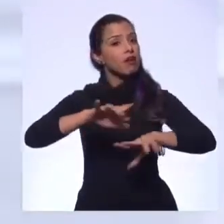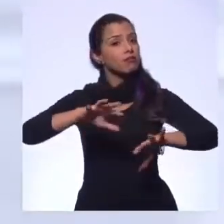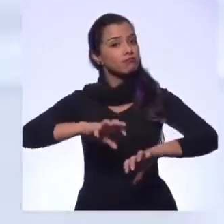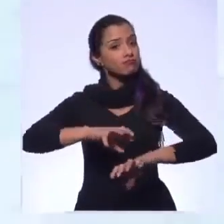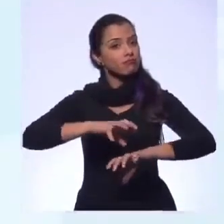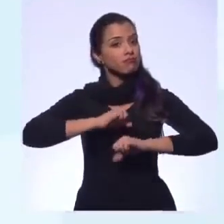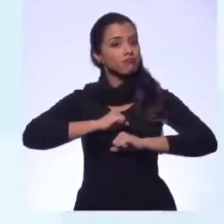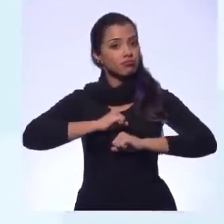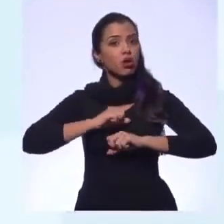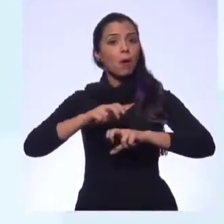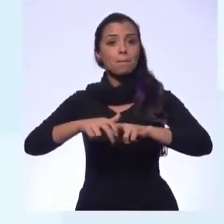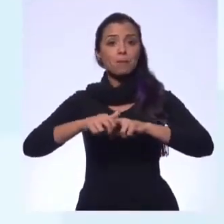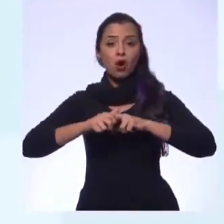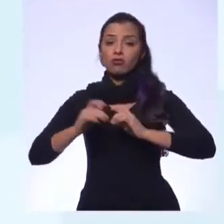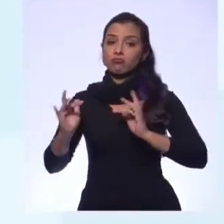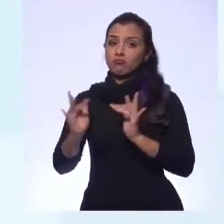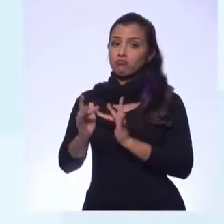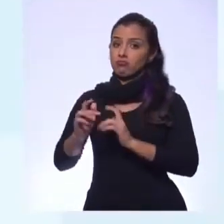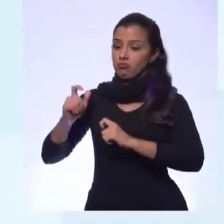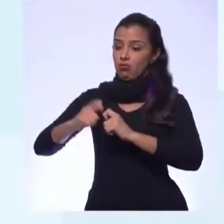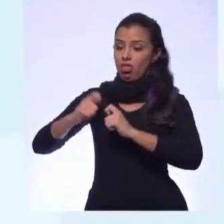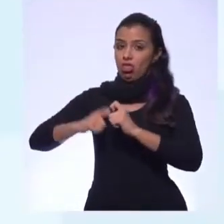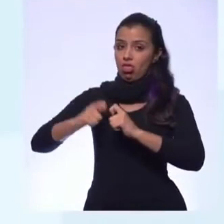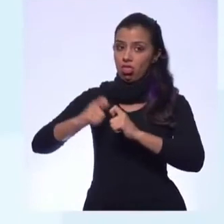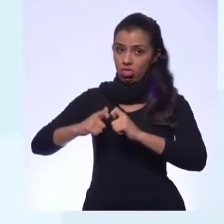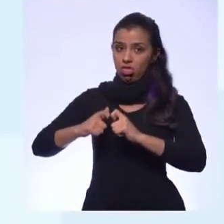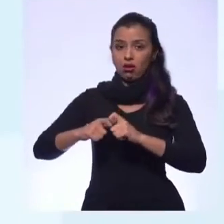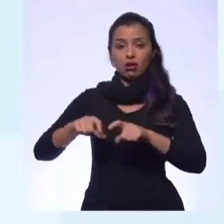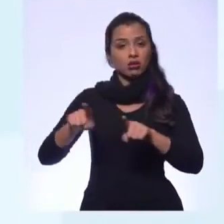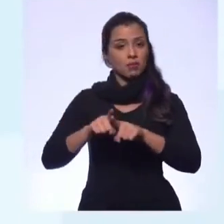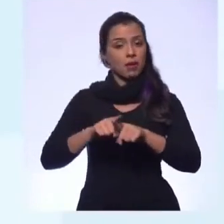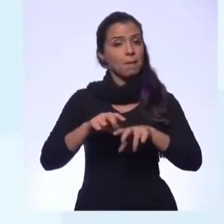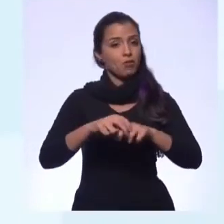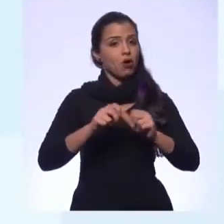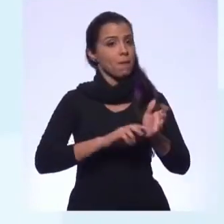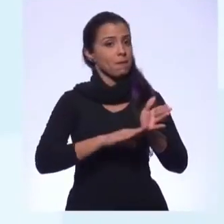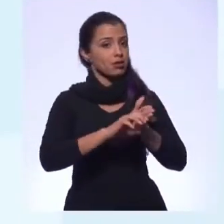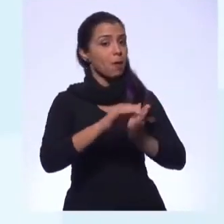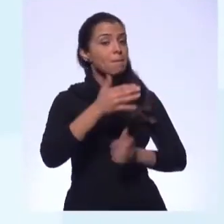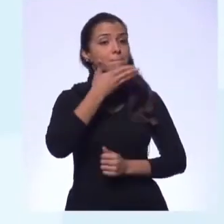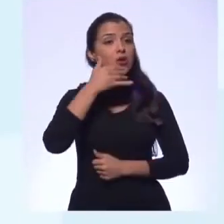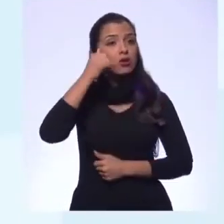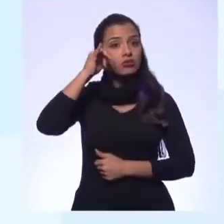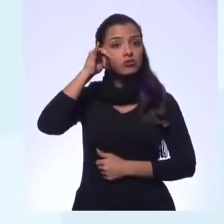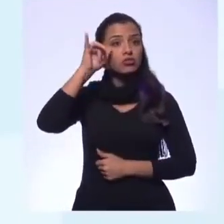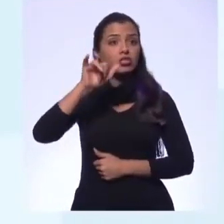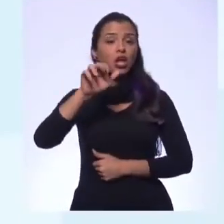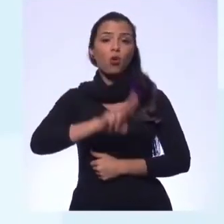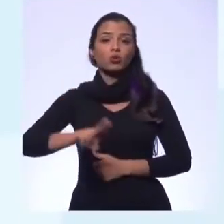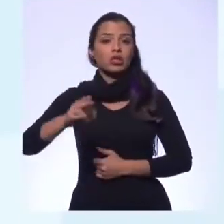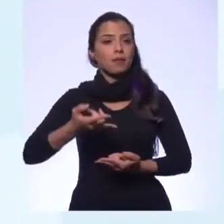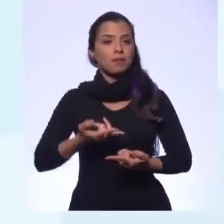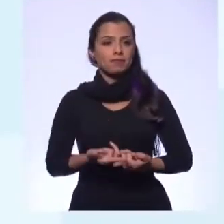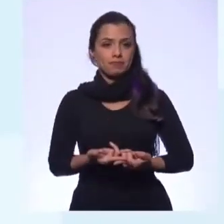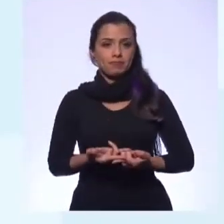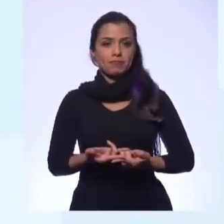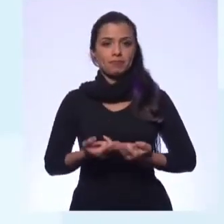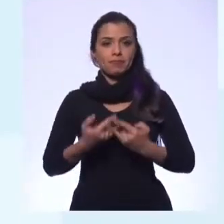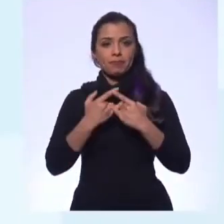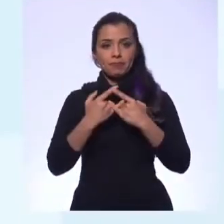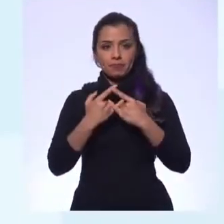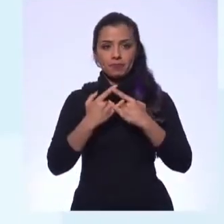podem ser transmitidas através do contato íntimo e algumas são causadas por uma bactéria. A melhor forma de prevenção é o preservativo, tá